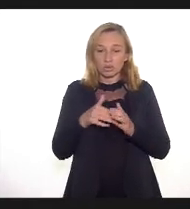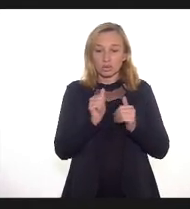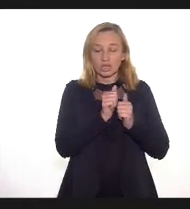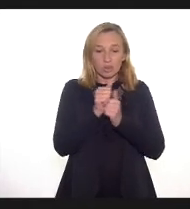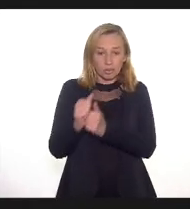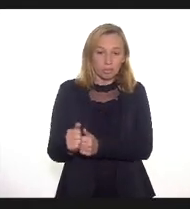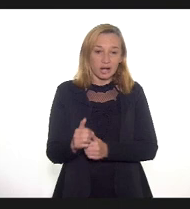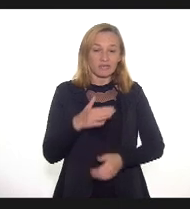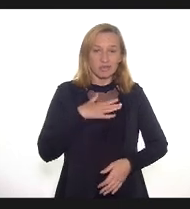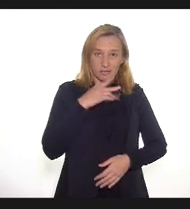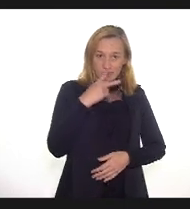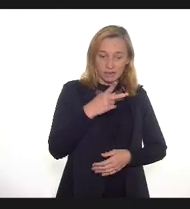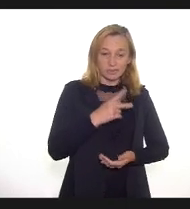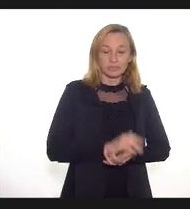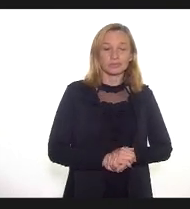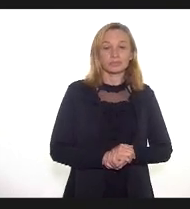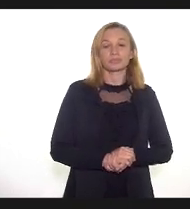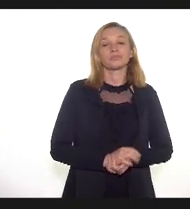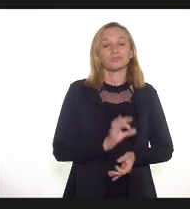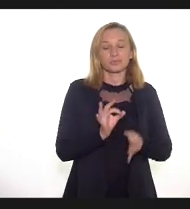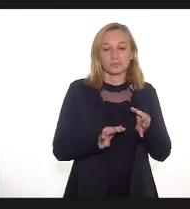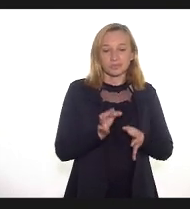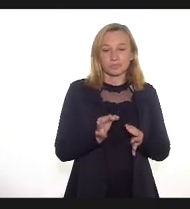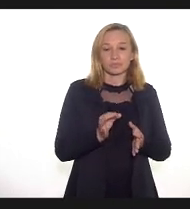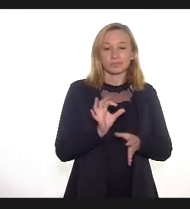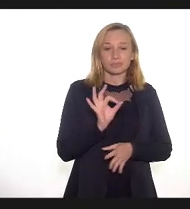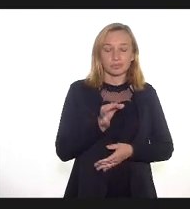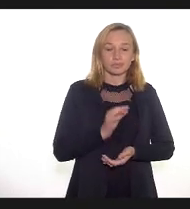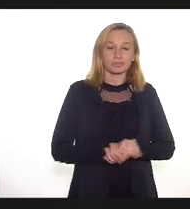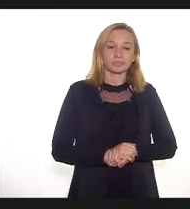minhas palavras. Isso justamente é coerência.